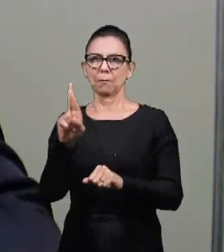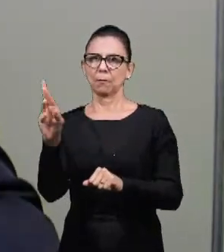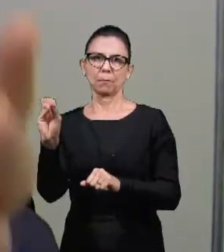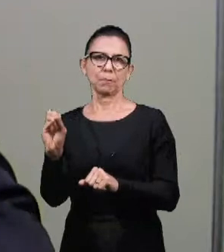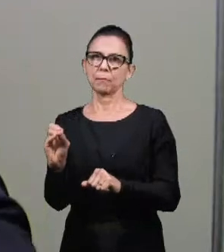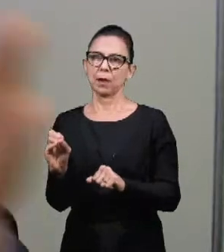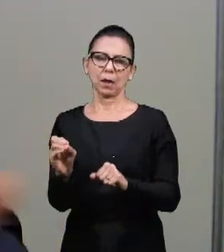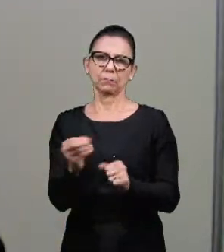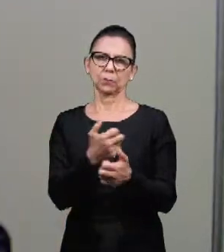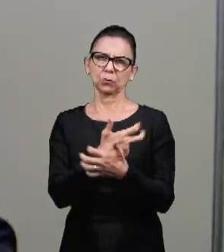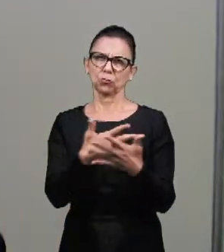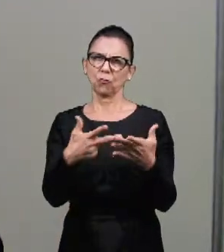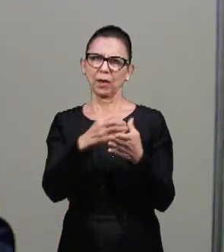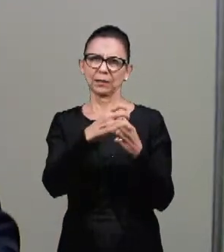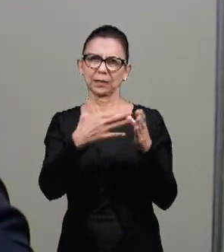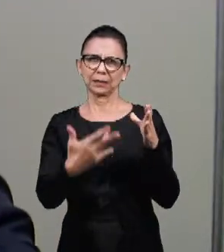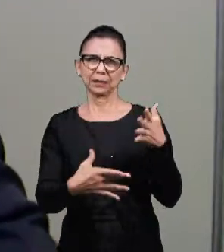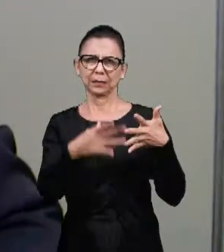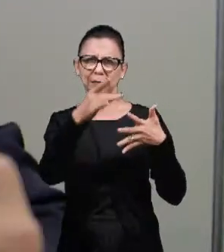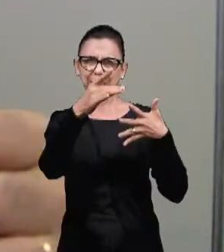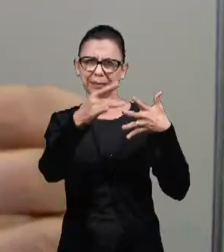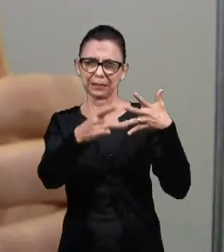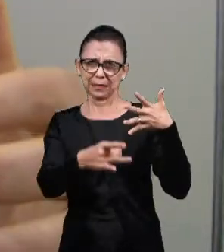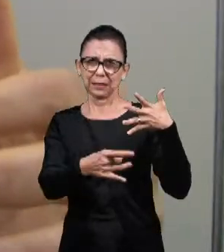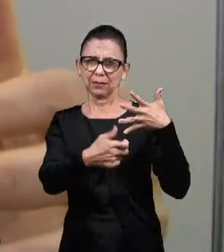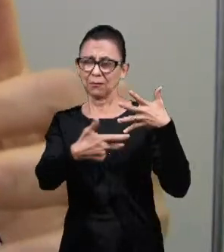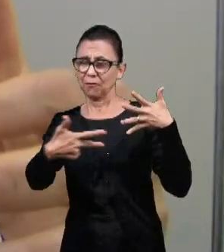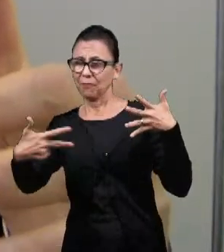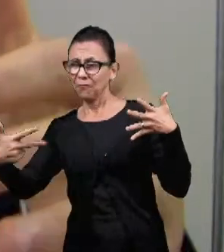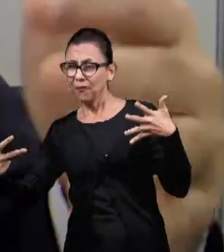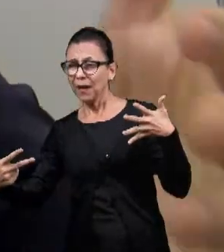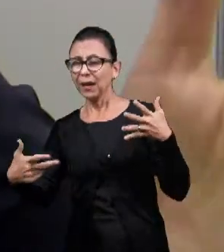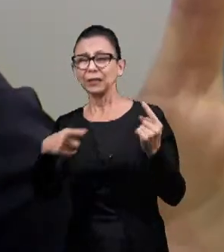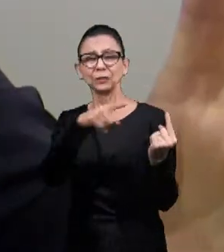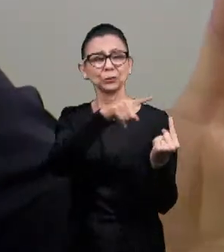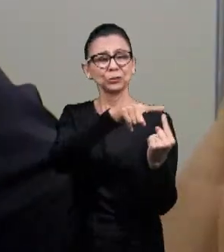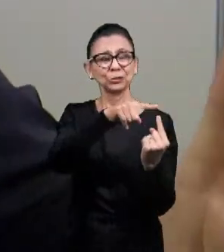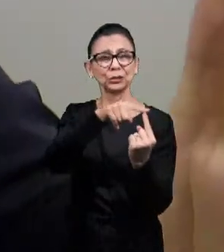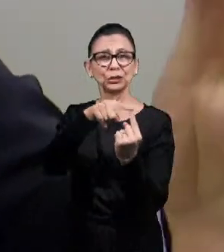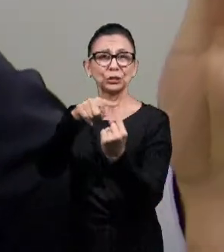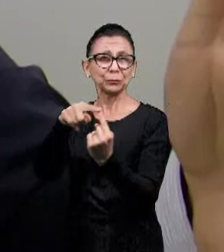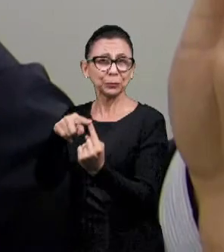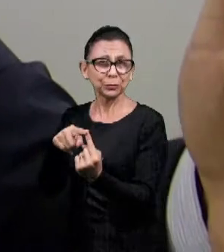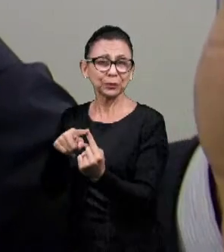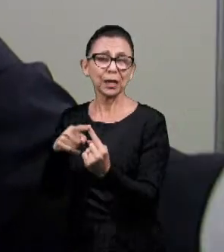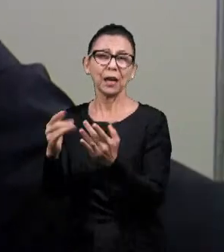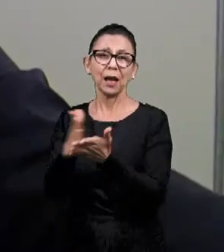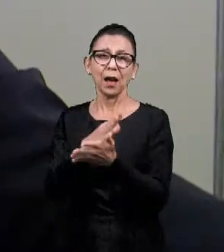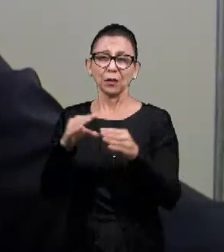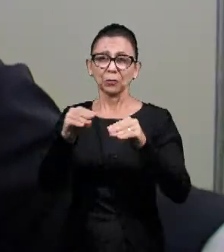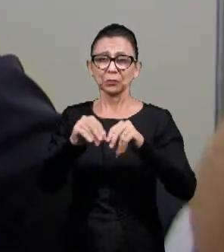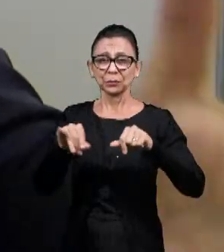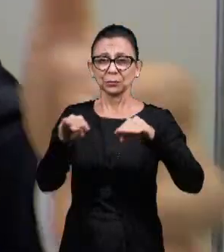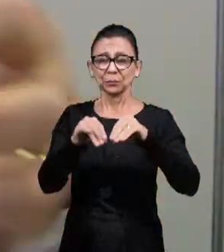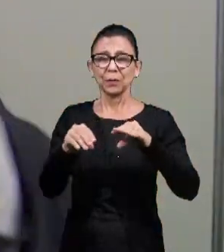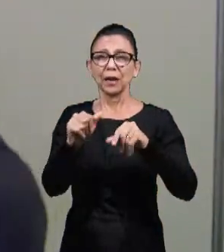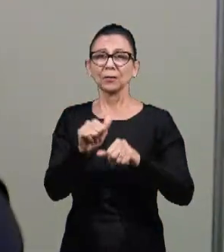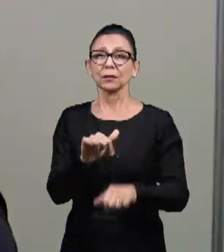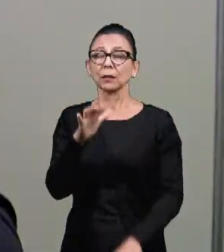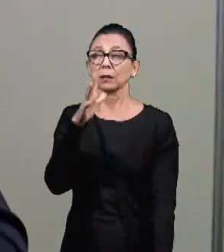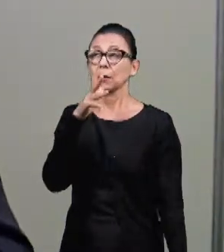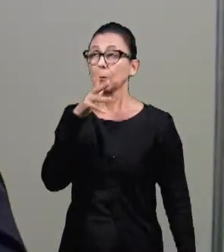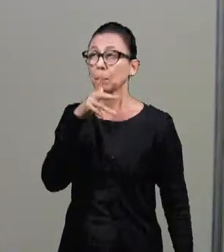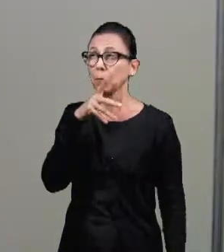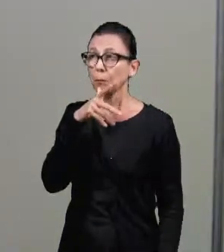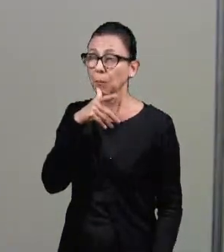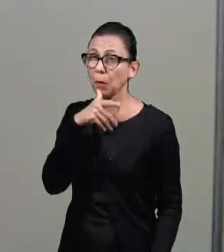São vários aspectos, nós não vamos entrar nisso aqui agora, mas tem barro que demanda mais tempo e mais trabalho para ser